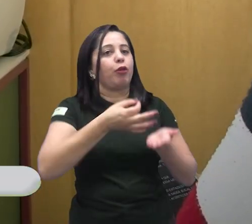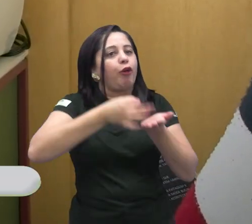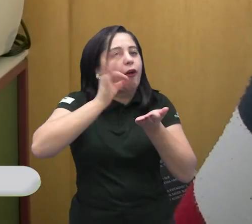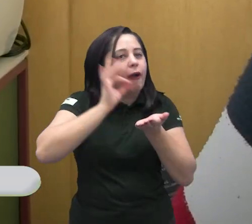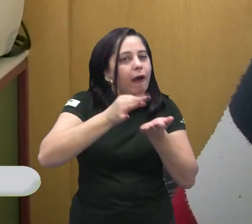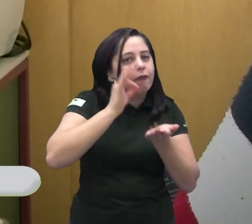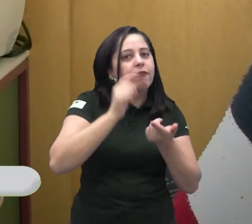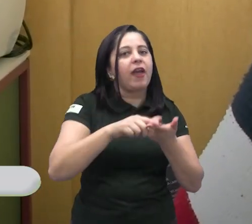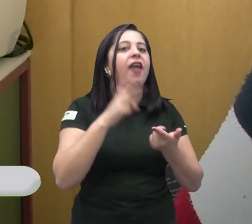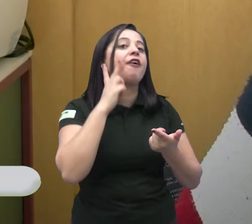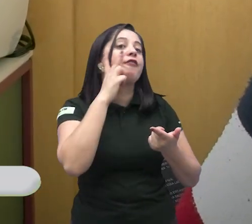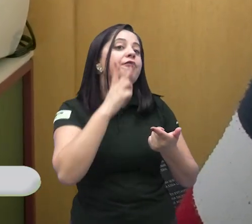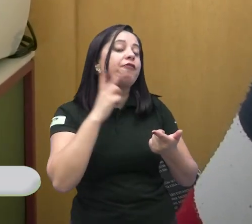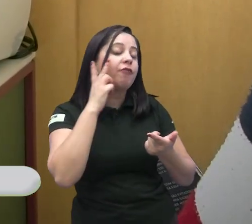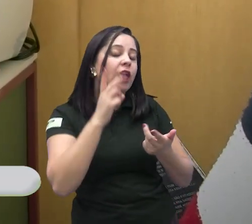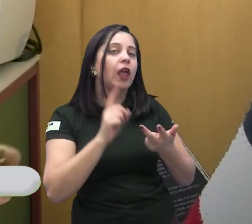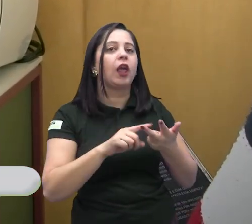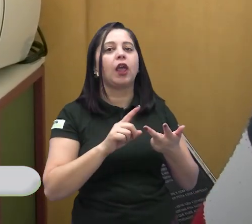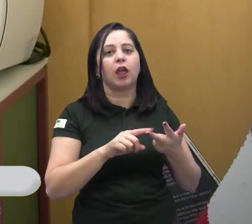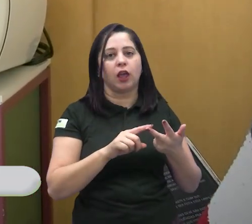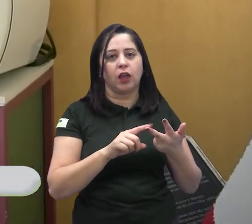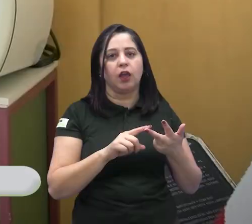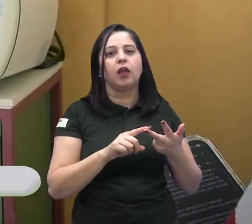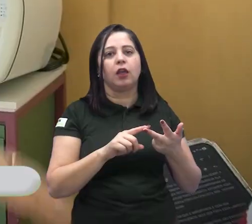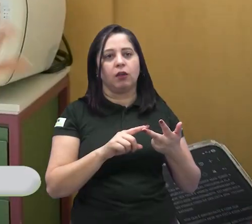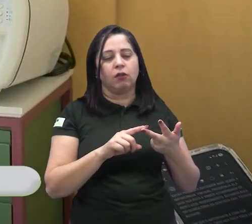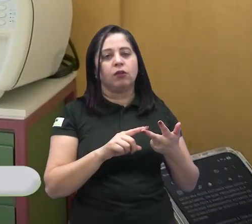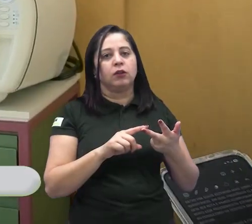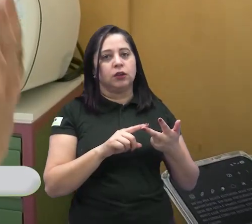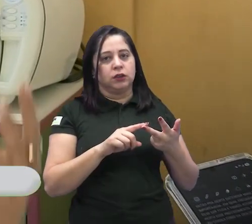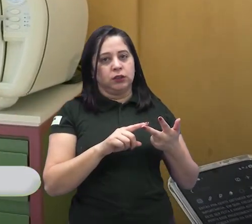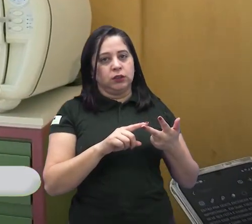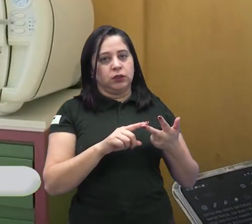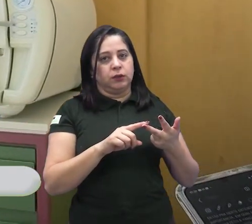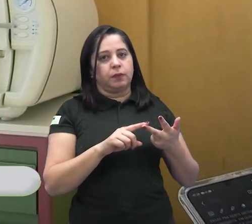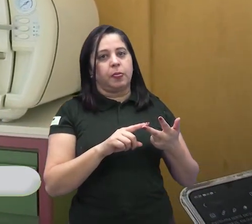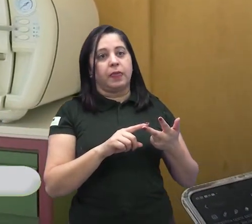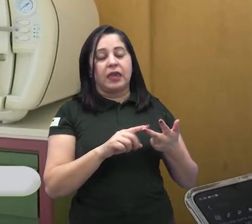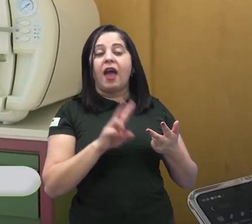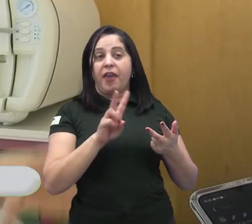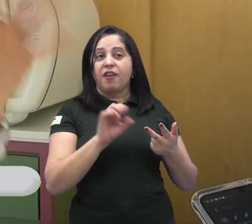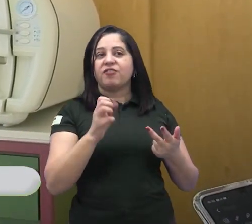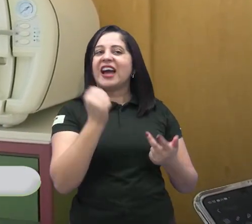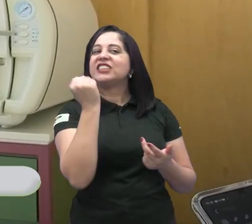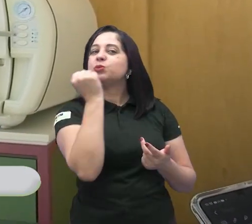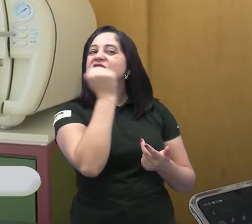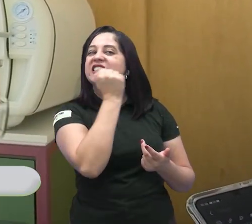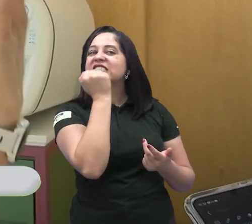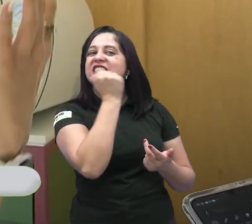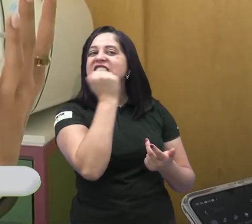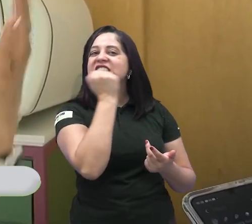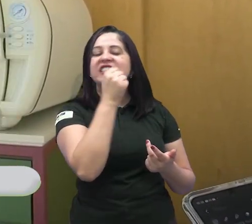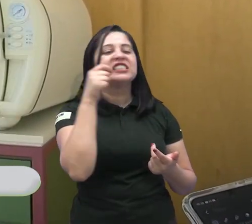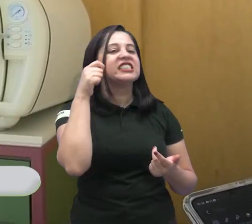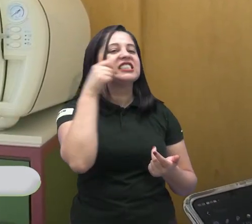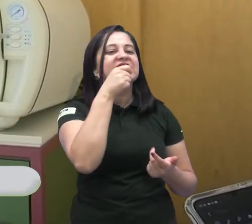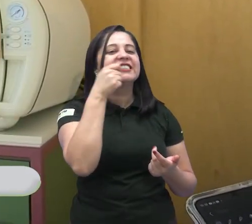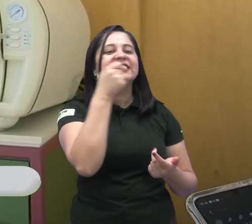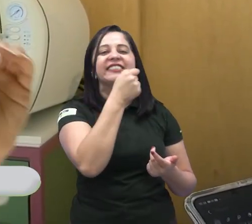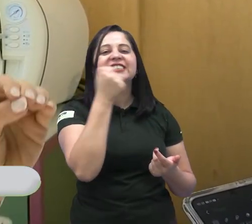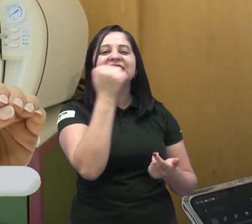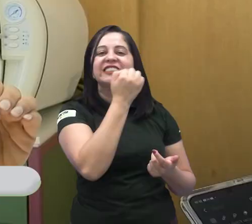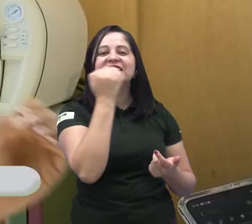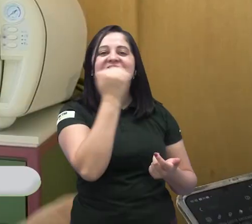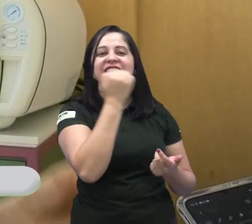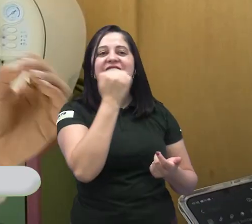alimentos pigmentados, pacientes fumantes também causam essas manchinhas. E esse polimento que a gente dá, a gente consegue deixar as faces do dente